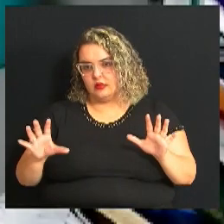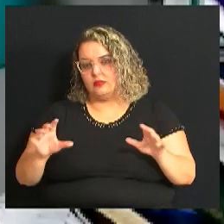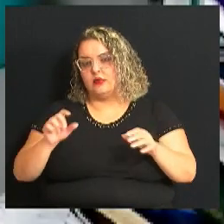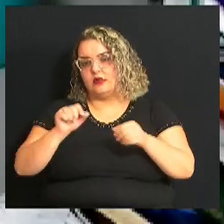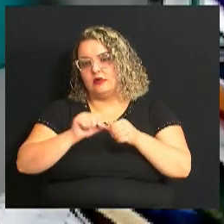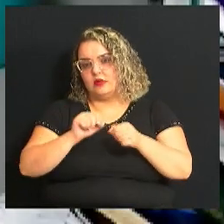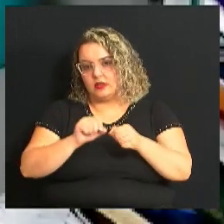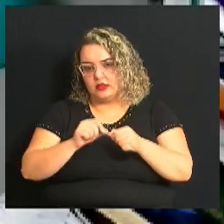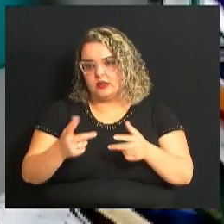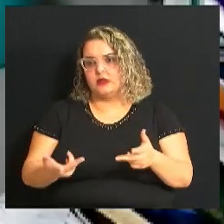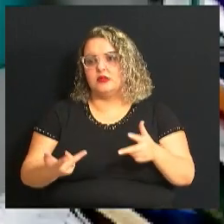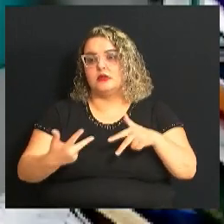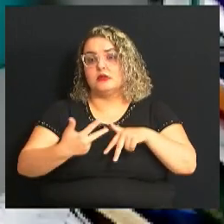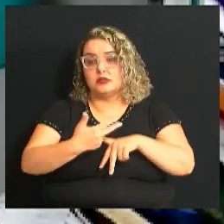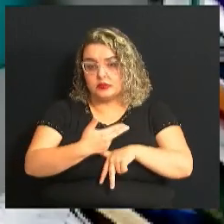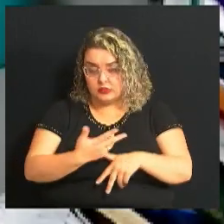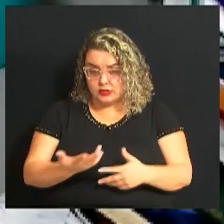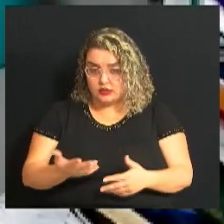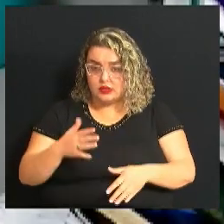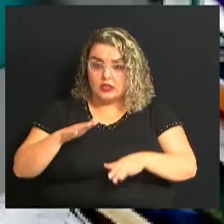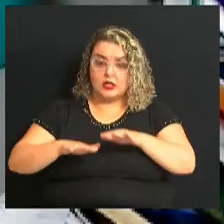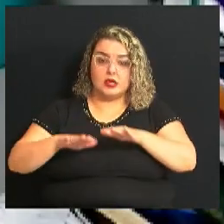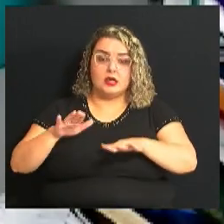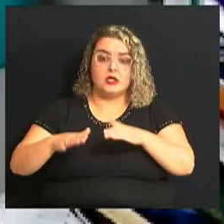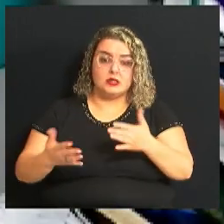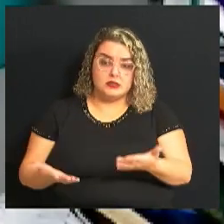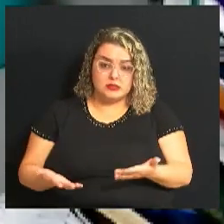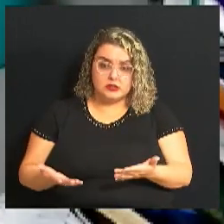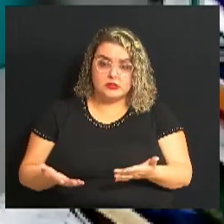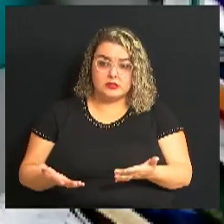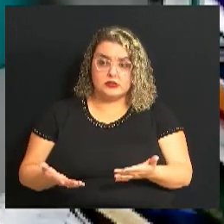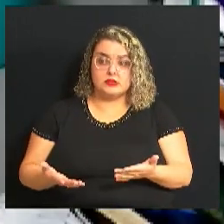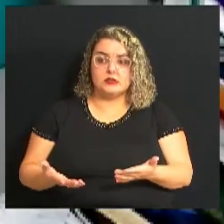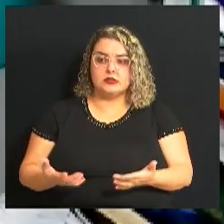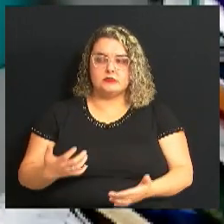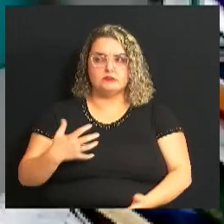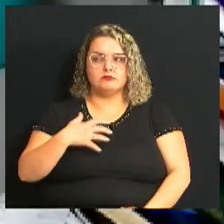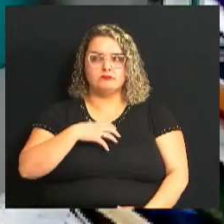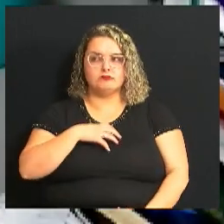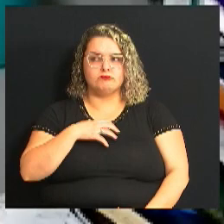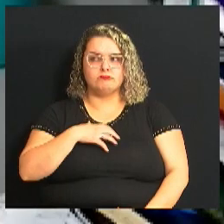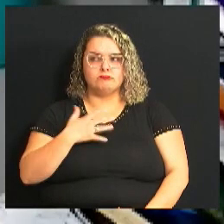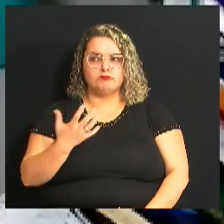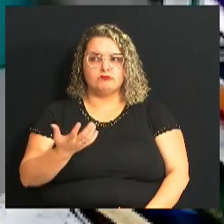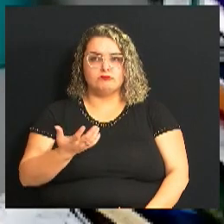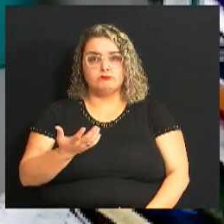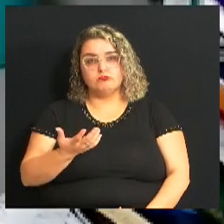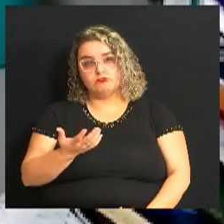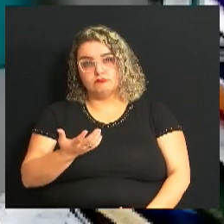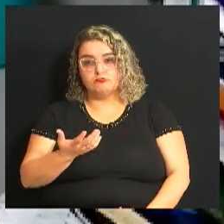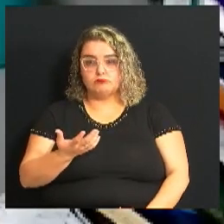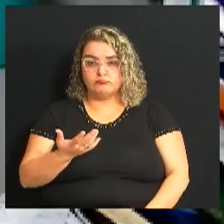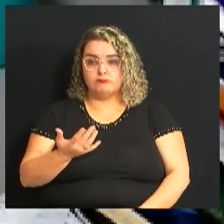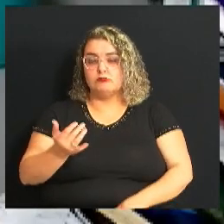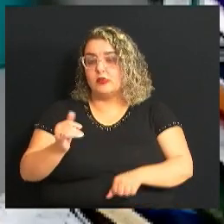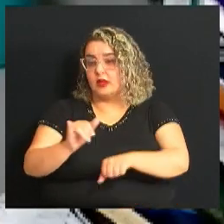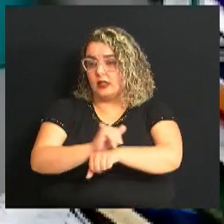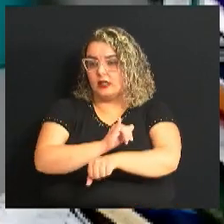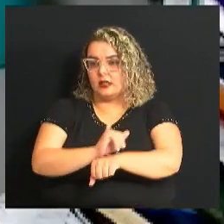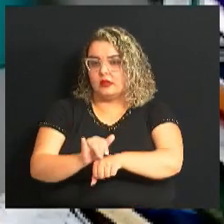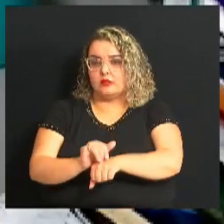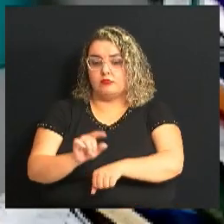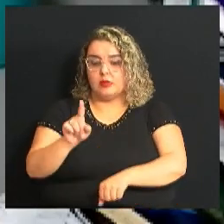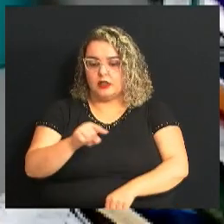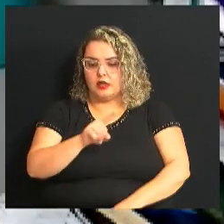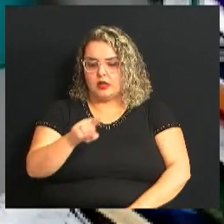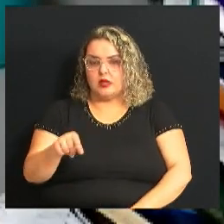desses procedimentos, e que muitas vezes acabava soando como se fosse um mecanismo para negar a